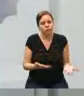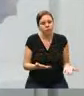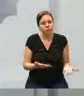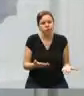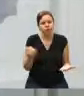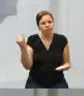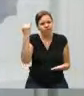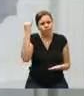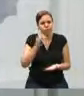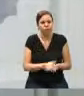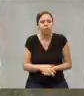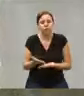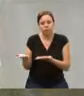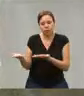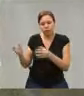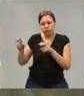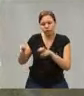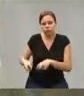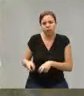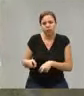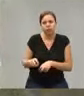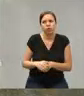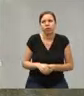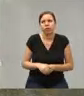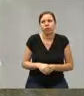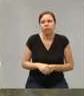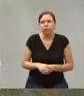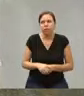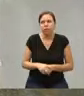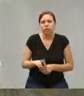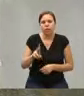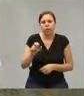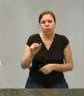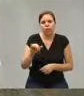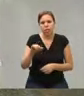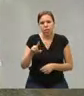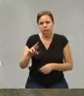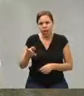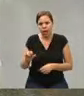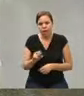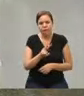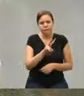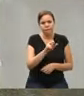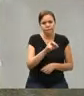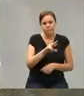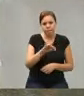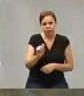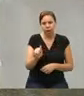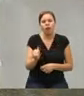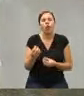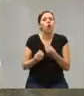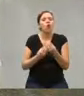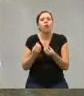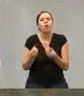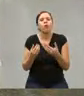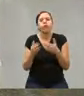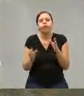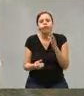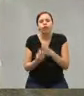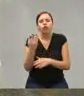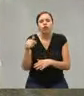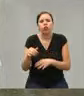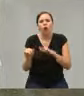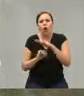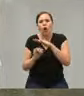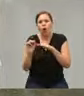tão precioso. Aqui comigo estão Ranieri e a Vânia, tudo bem? Bem. Como é que nasceu a ONG, Ranieri? A ONG,